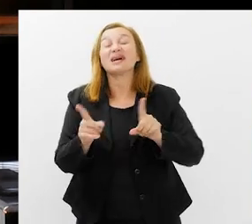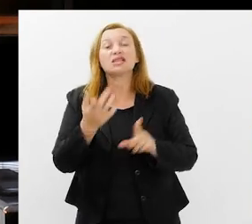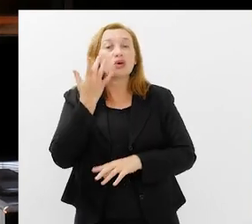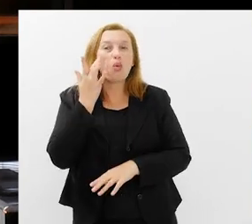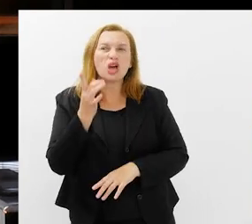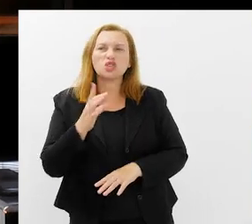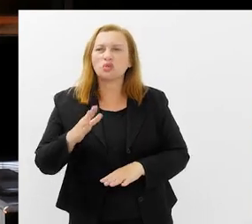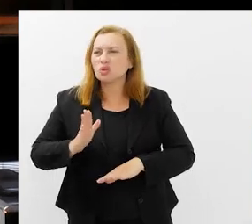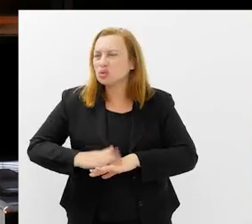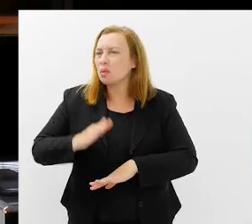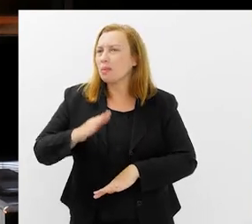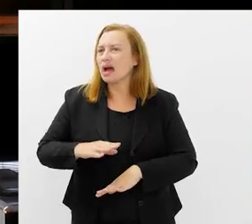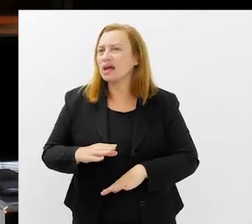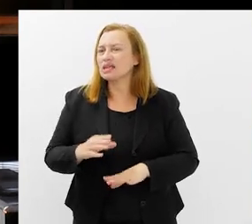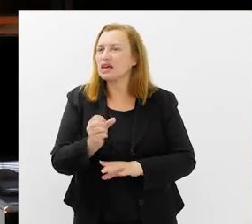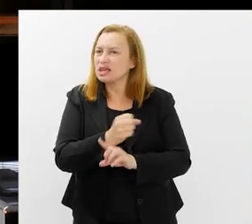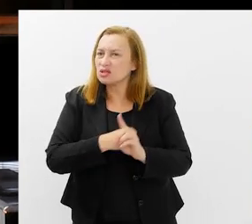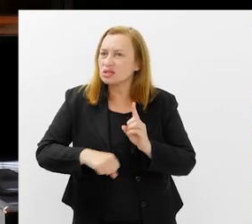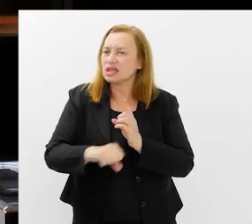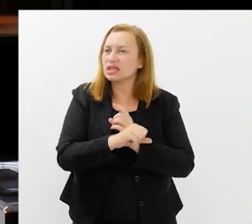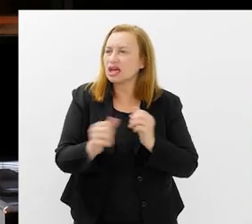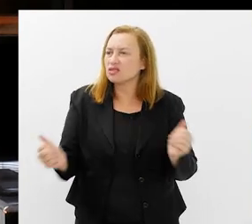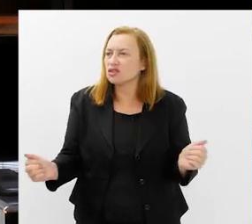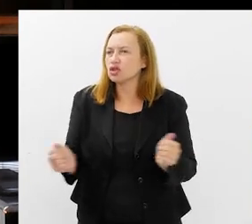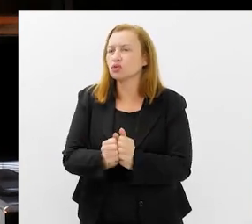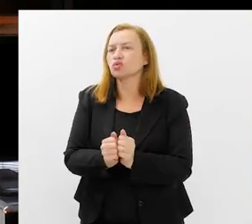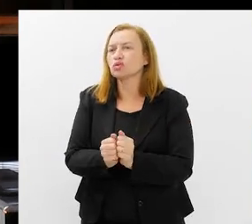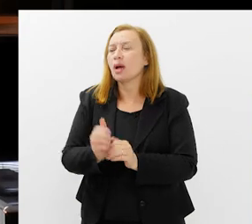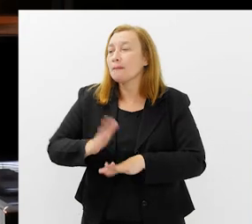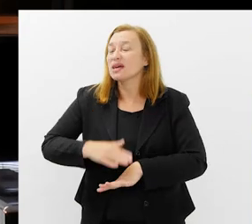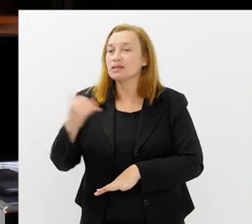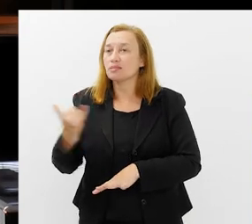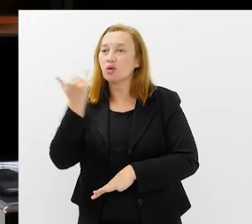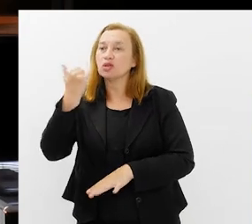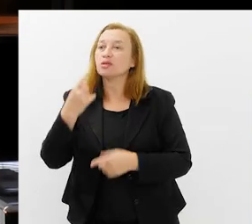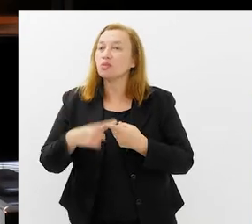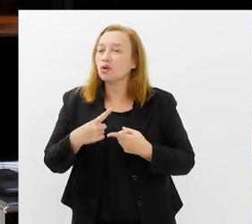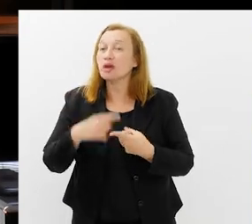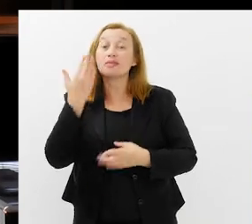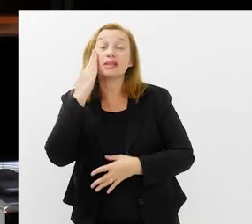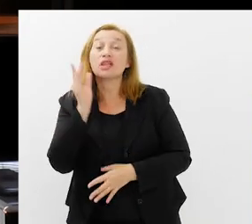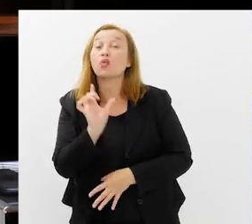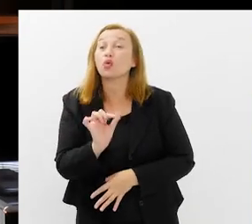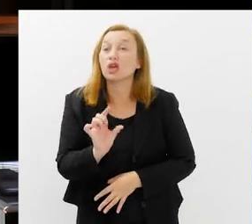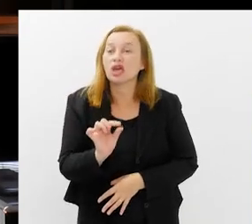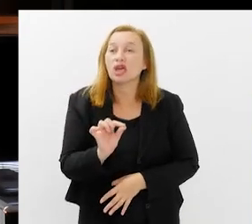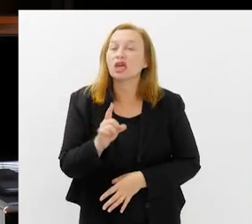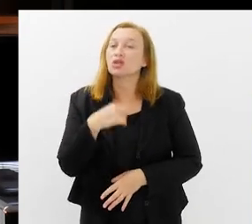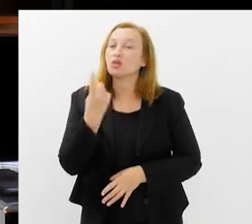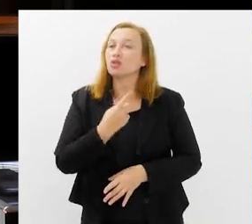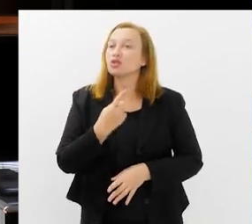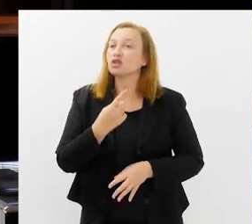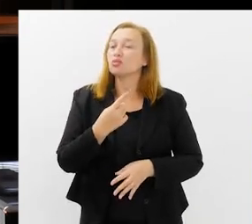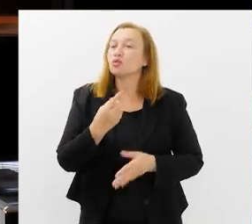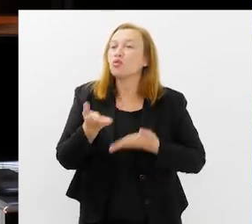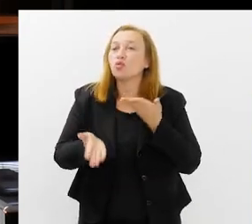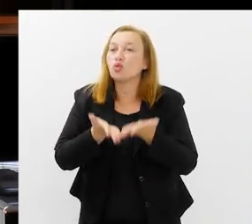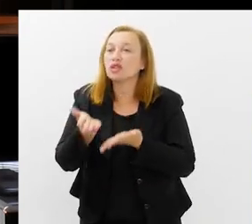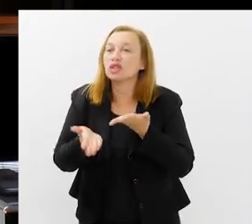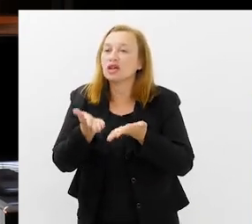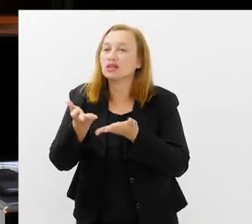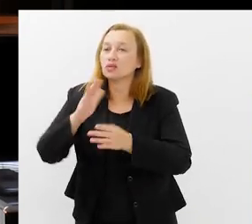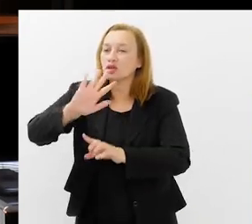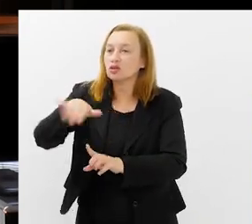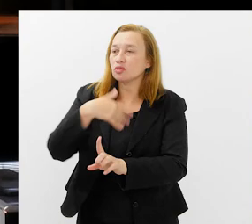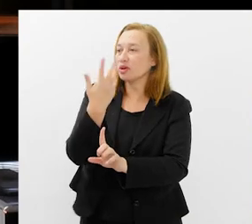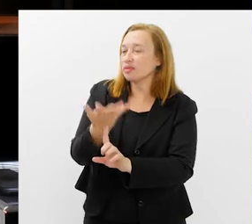cautela. Mas eu acho que quanto mais a sociedade se envolve, é mais importante, porque a gente tem que entender o seguinte: nós estamos tratando o